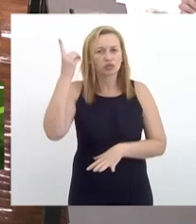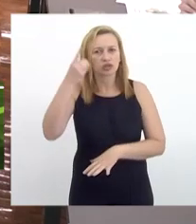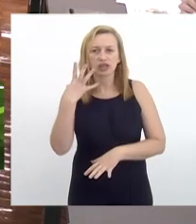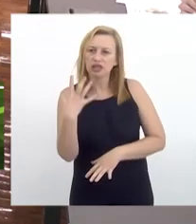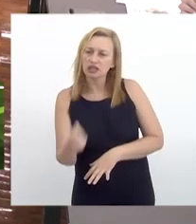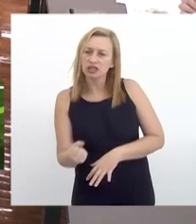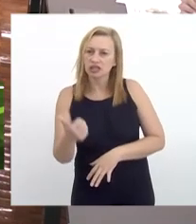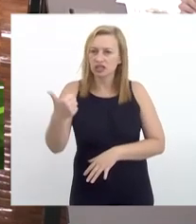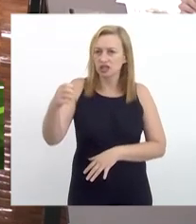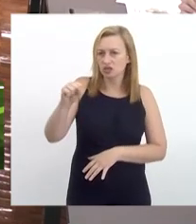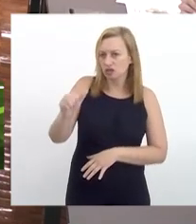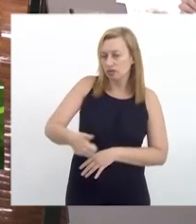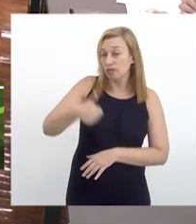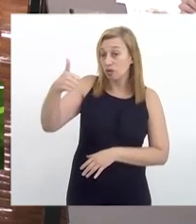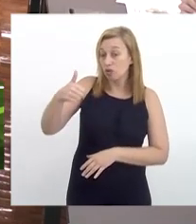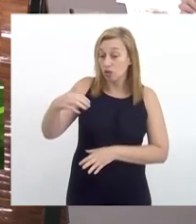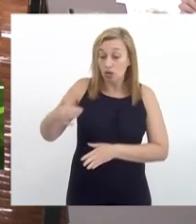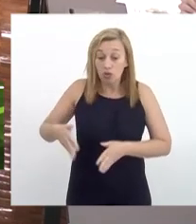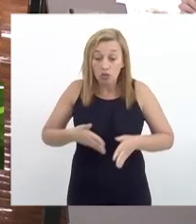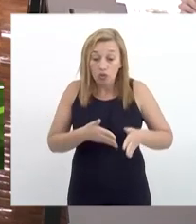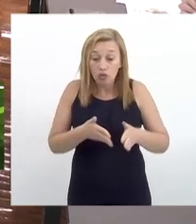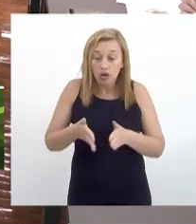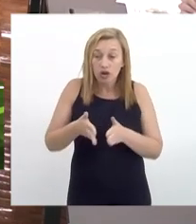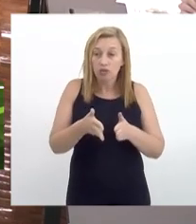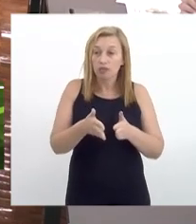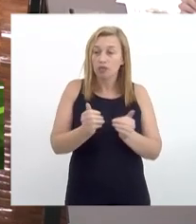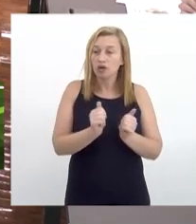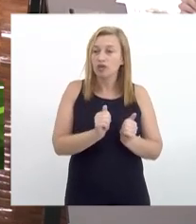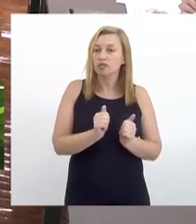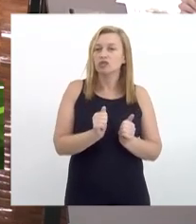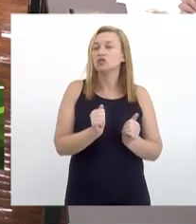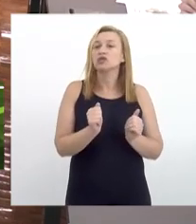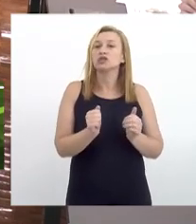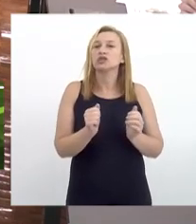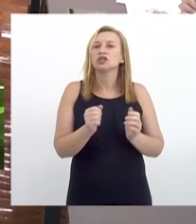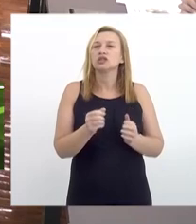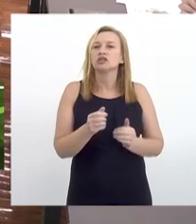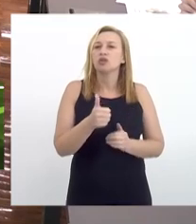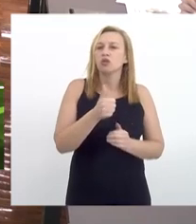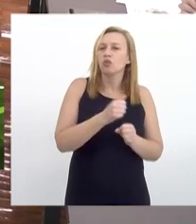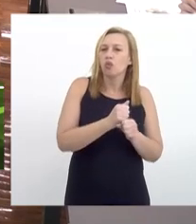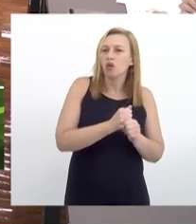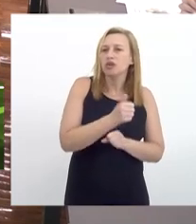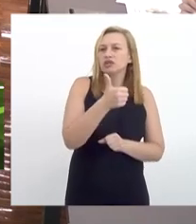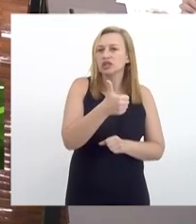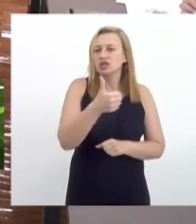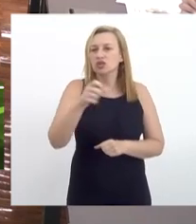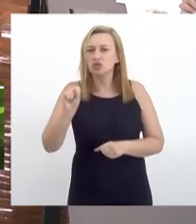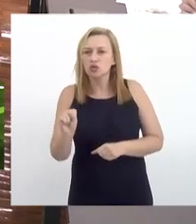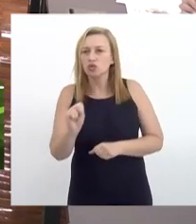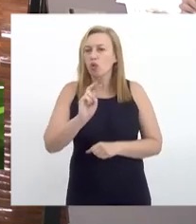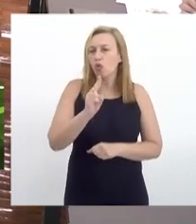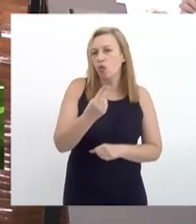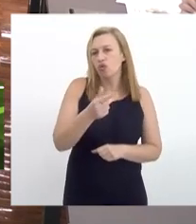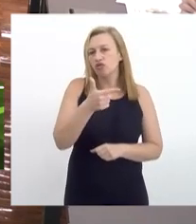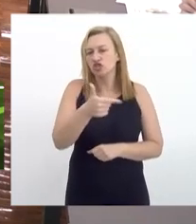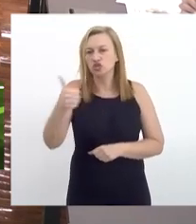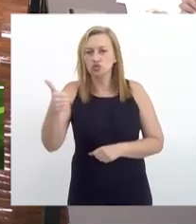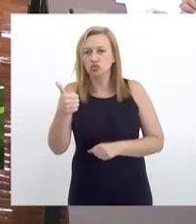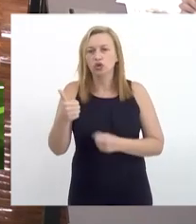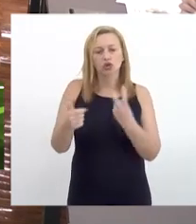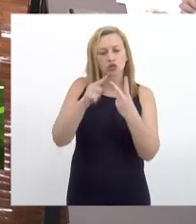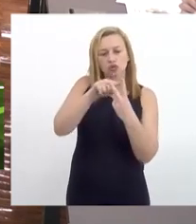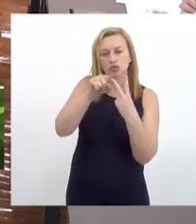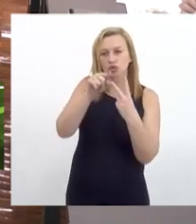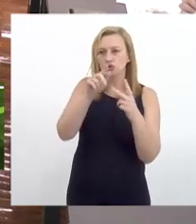o encaminhamento de tentar propor o presidente que ficasse o ano de 18 ou 21 por duas razões a